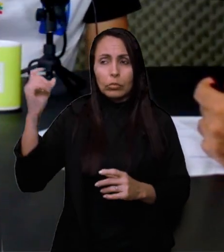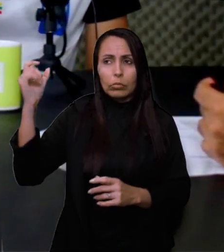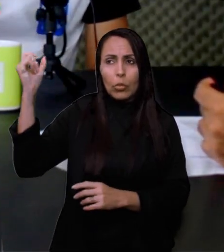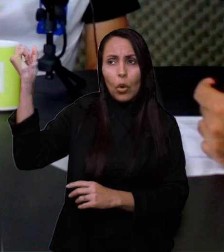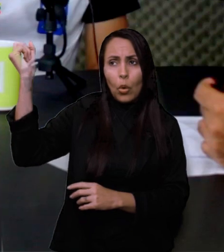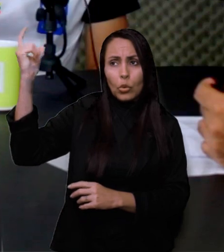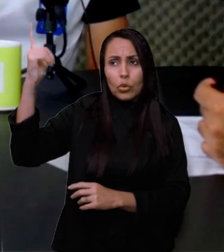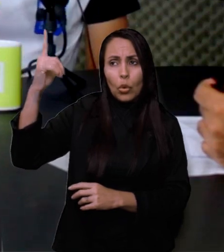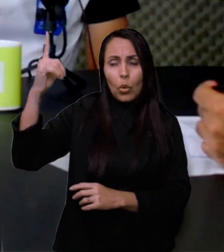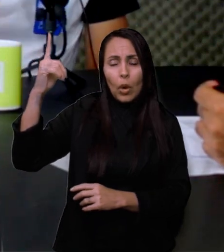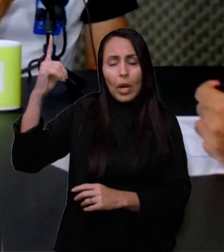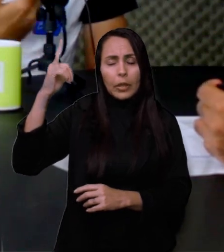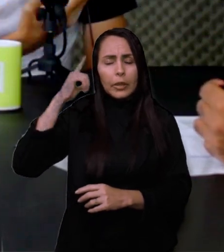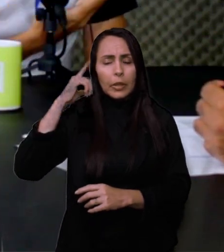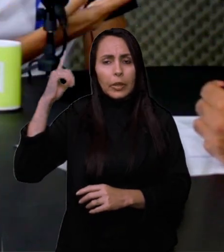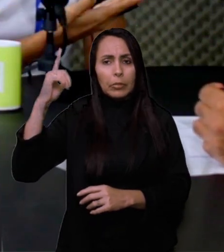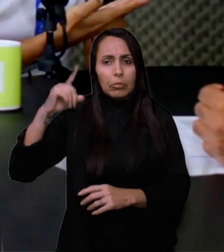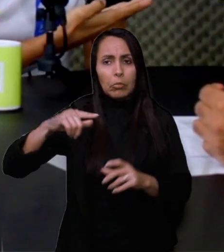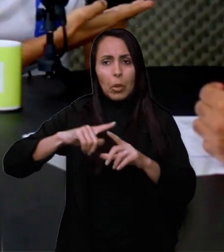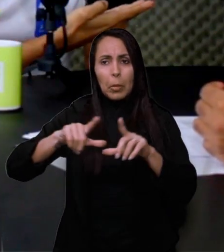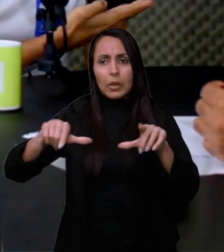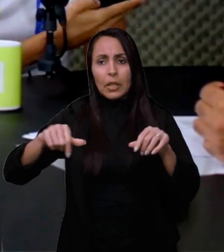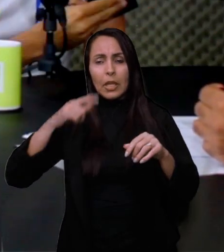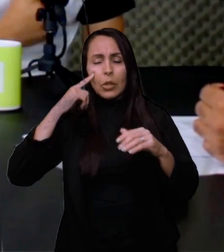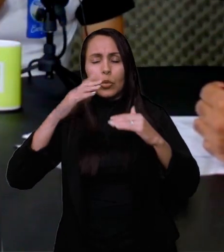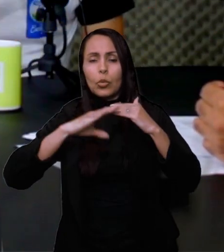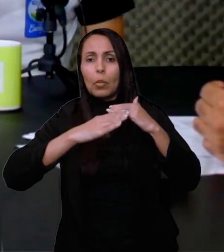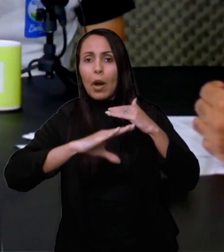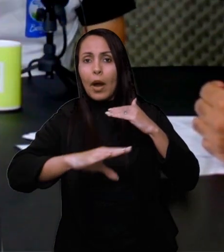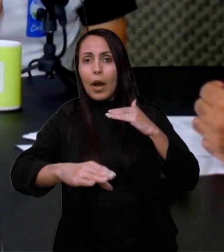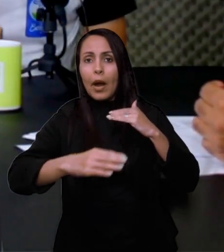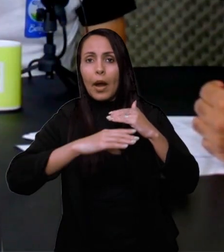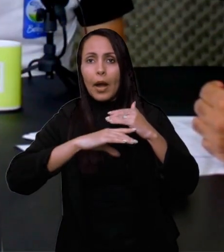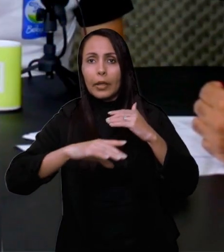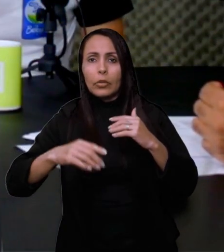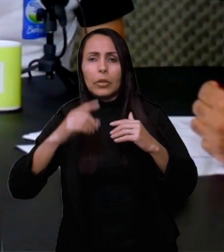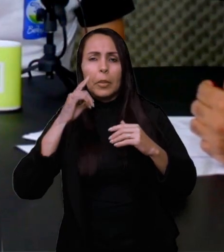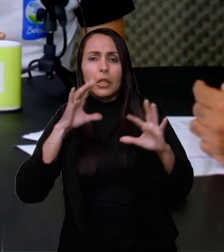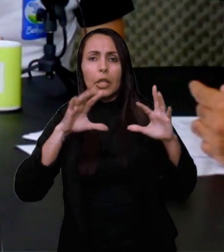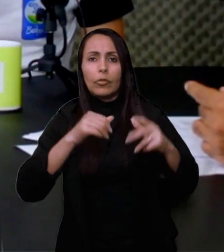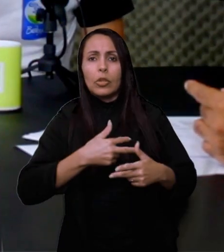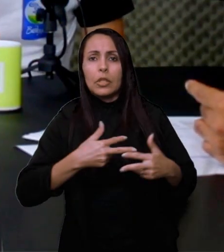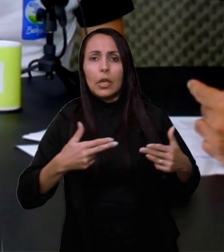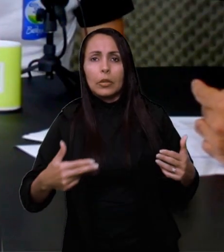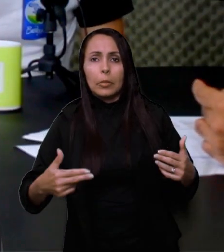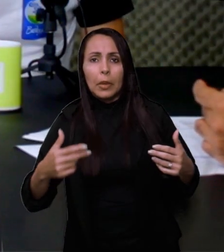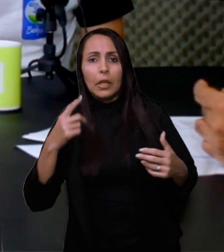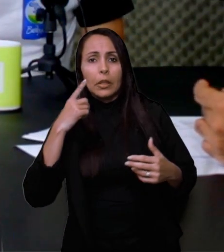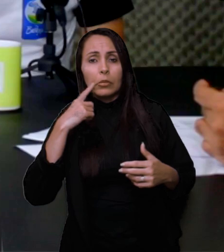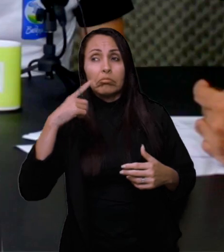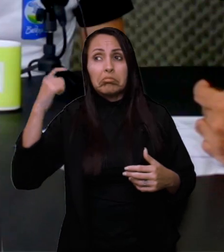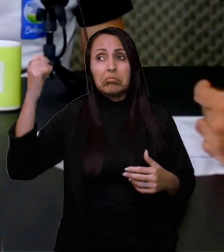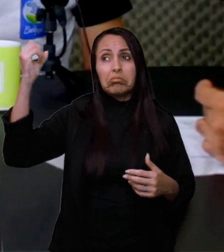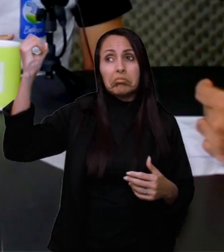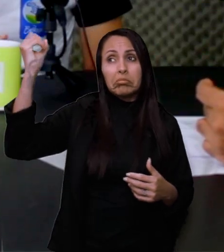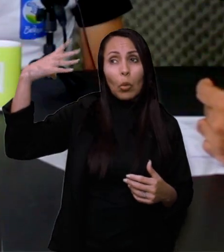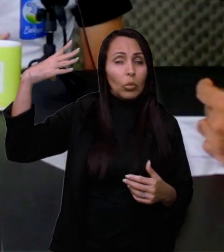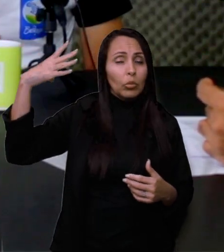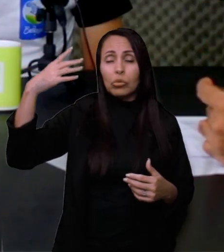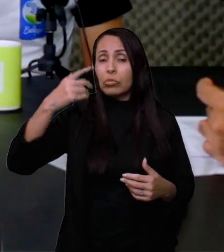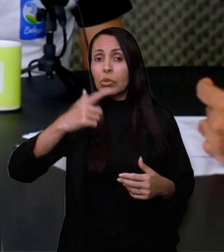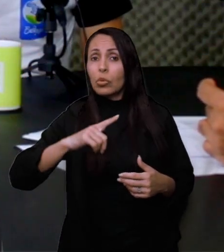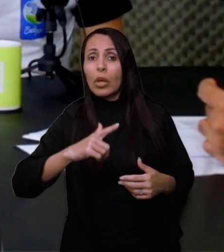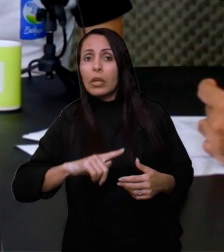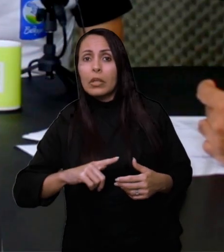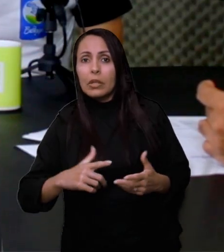prédios, aquela sombra do sol é projetada no mar. Então, pense que você é um animal que caça sem luz. Você é um animal que só